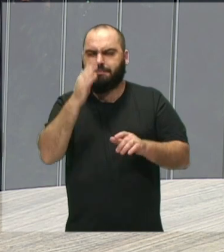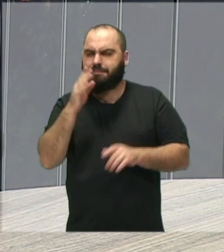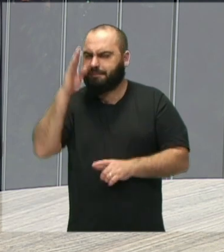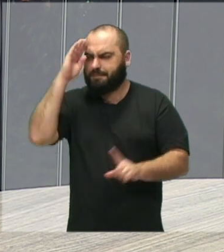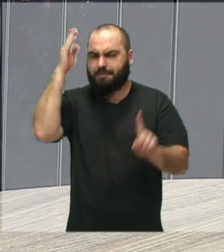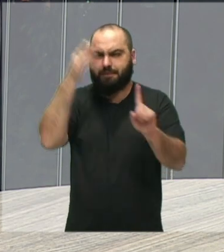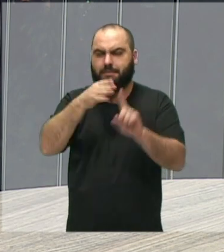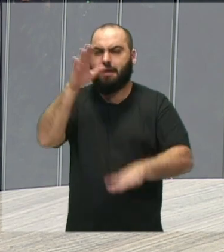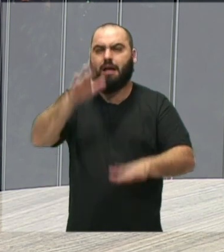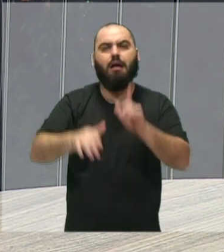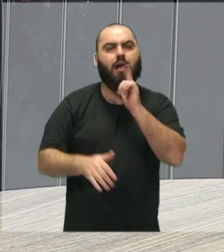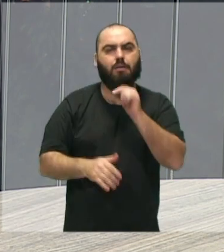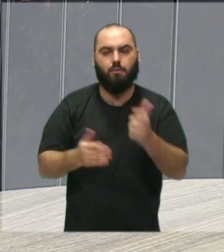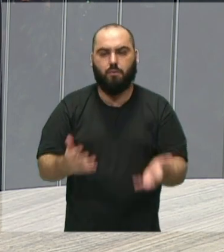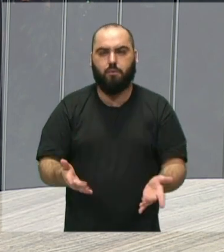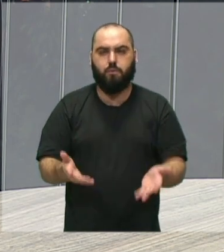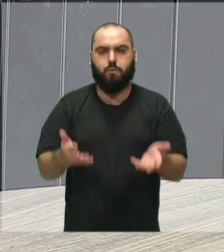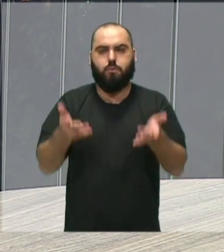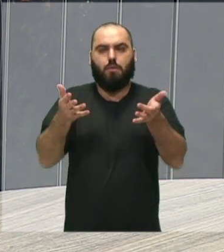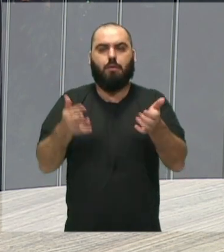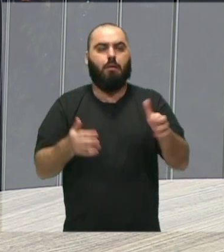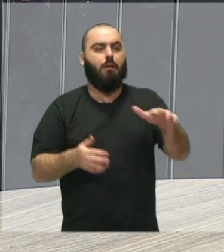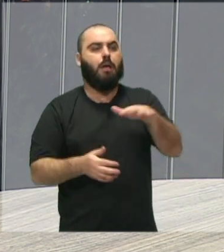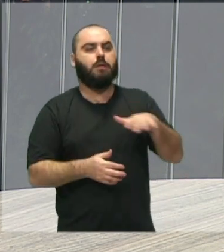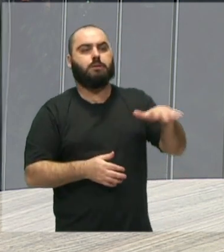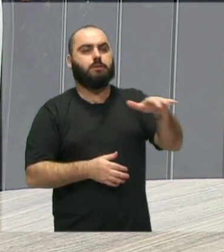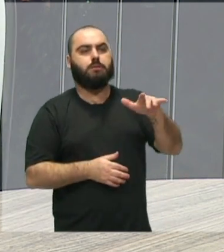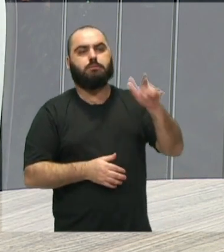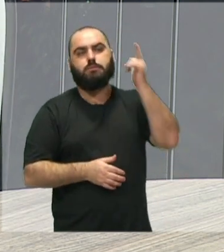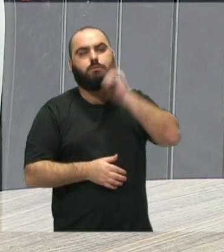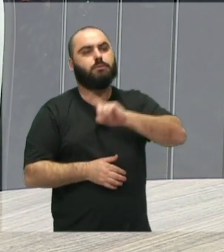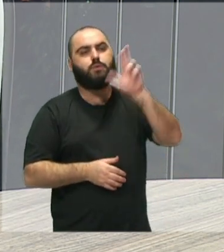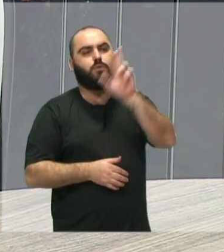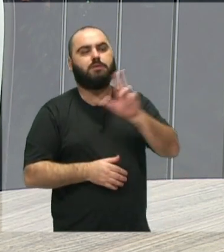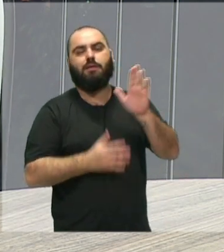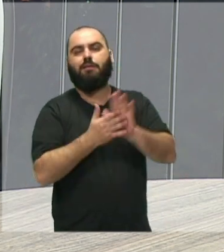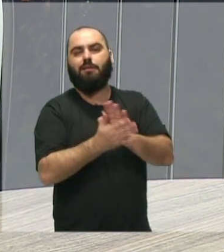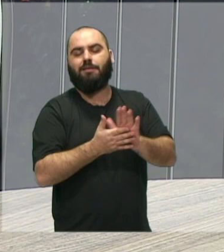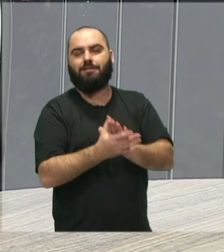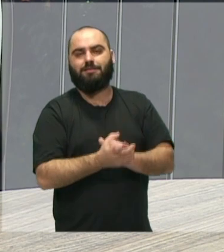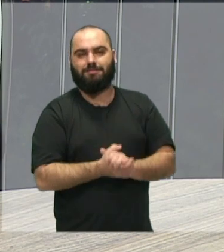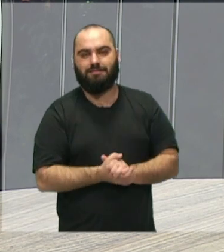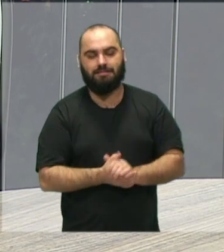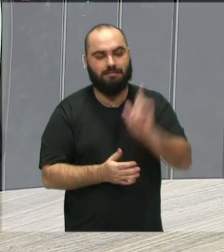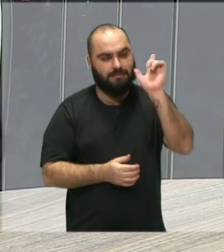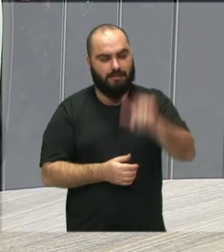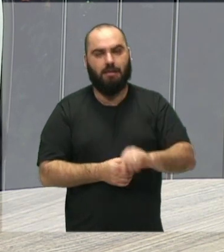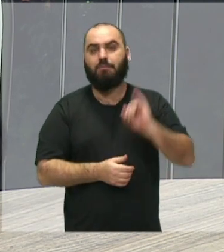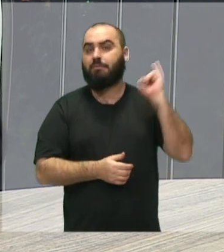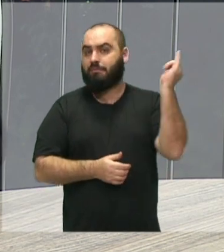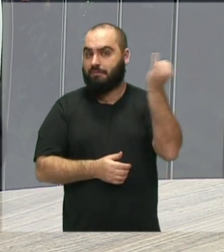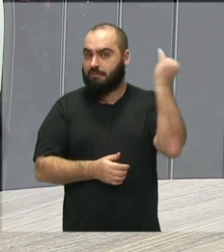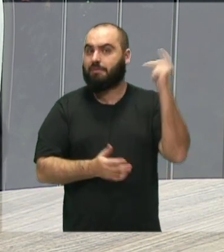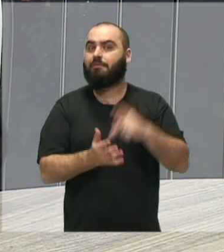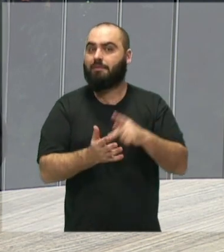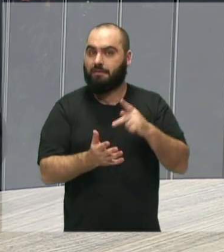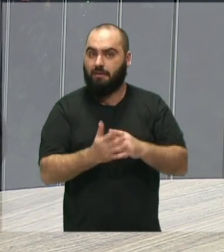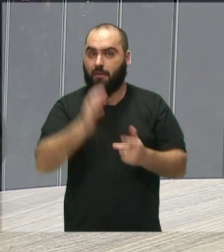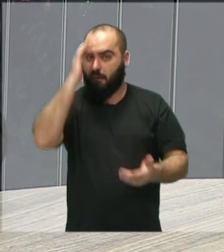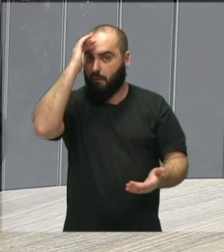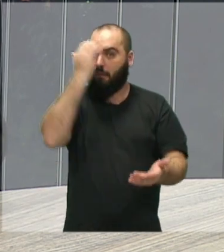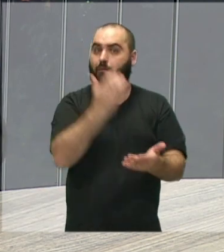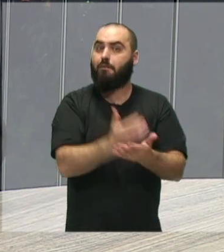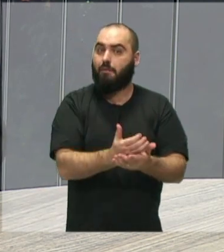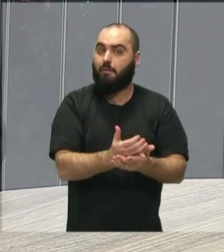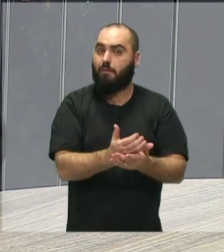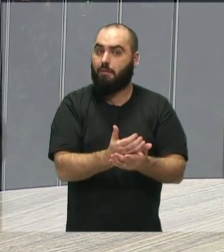que acabava isolando a região, então eles faziam muito uso. E ela era tão importante também que eles confiavam na questão